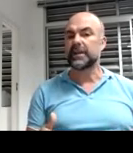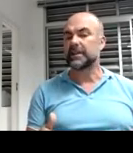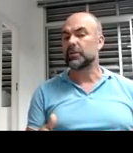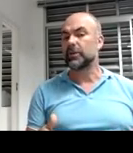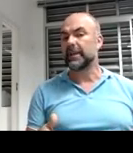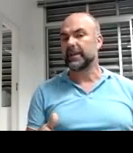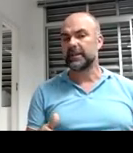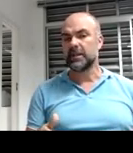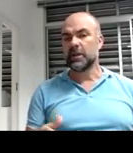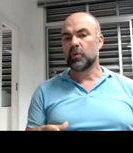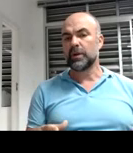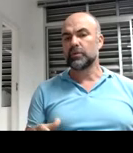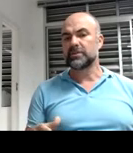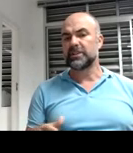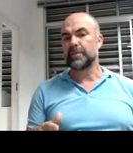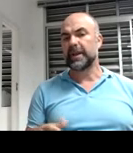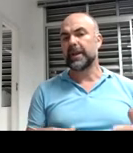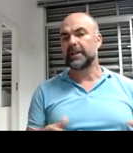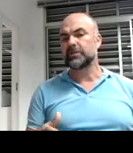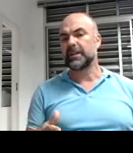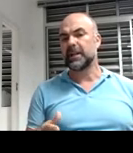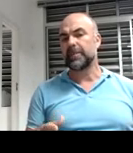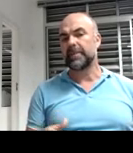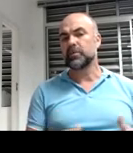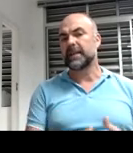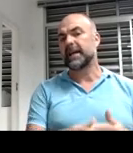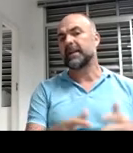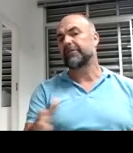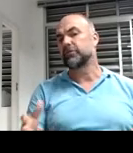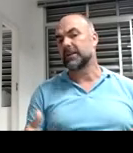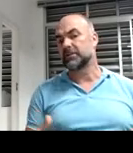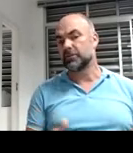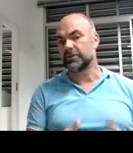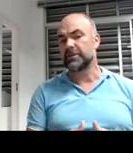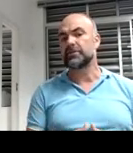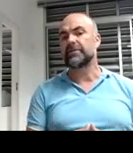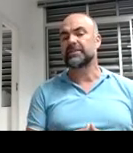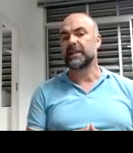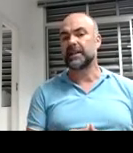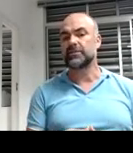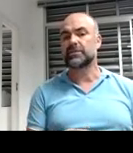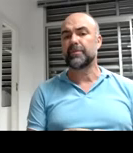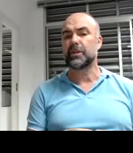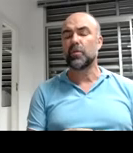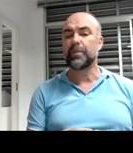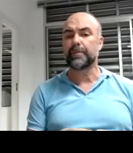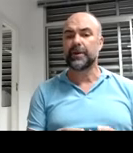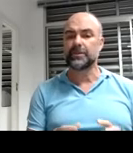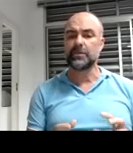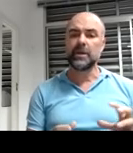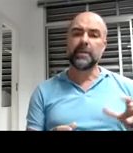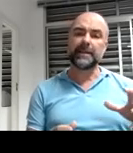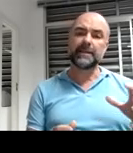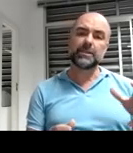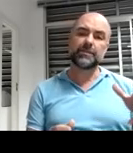inovação na década de 80, quando o CNPq lançou um edital para montar fundações nas universidades, justamente com o